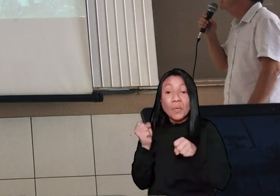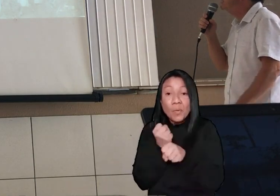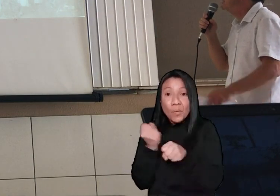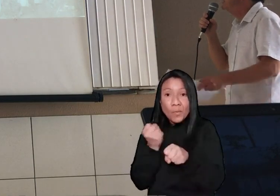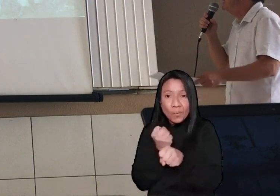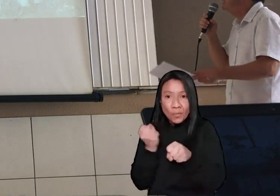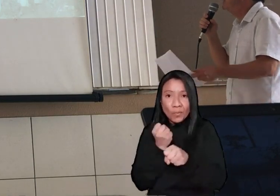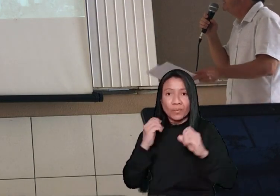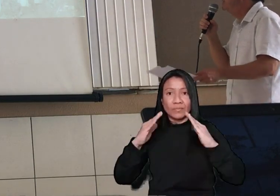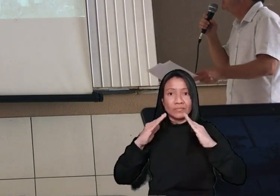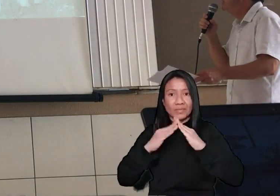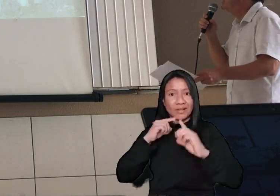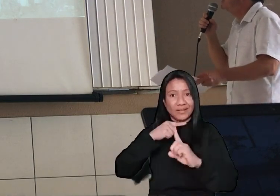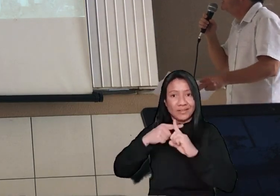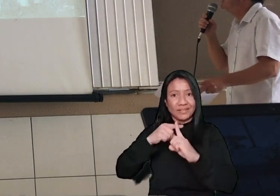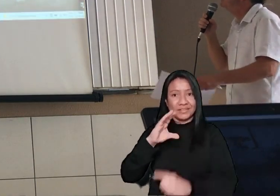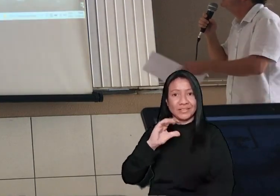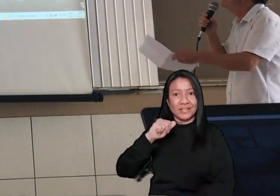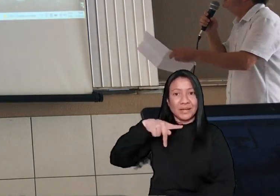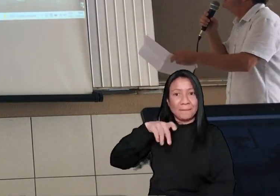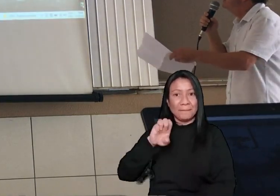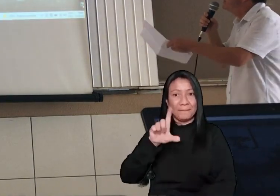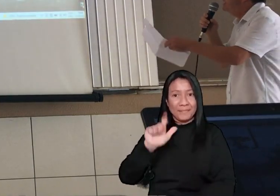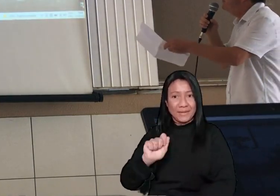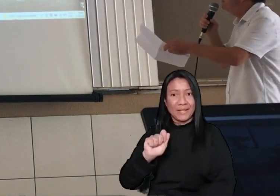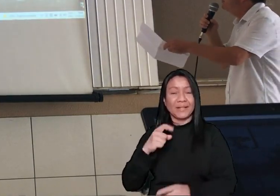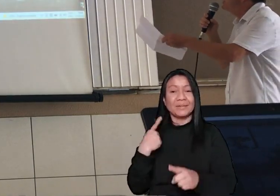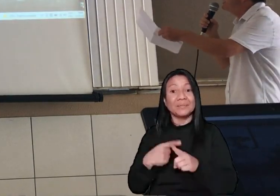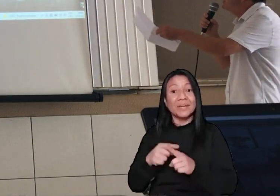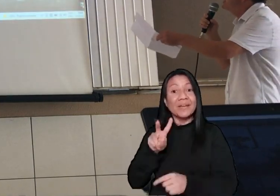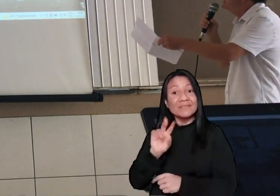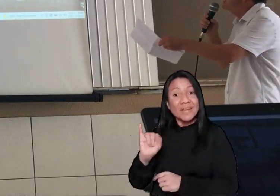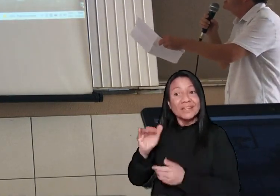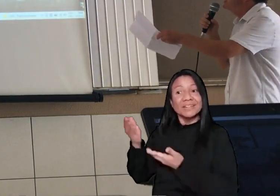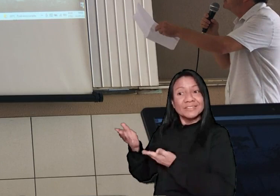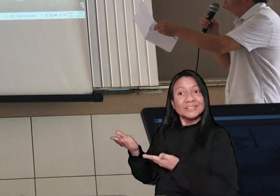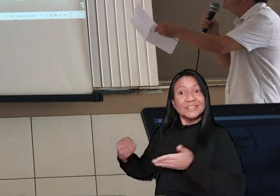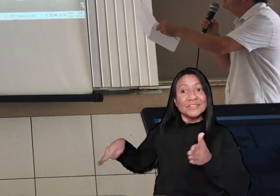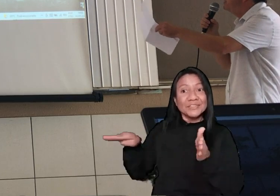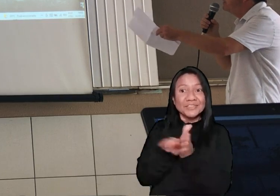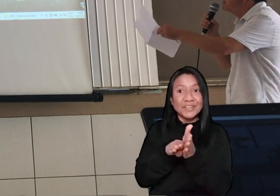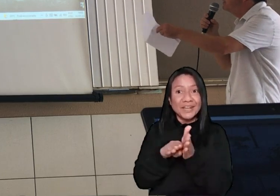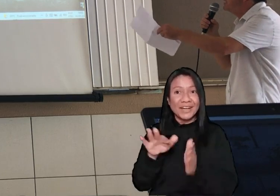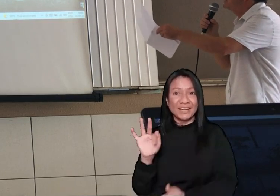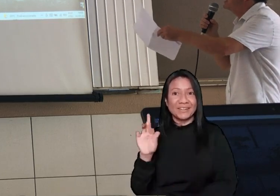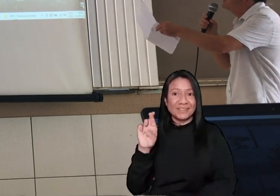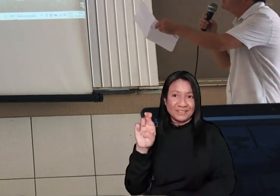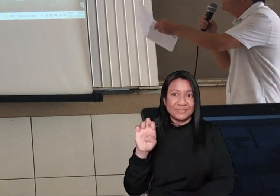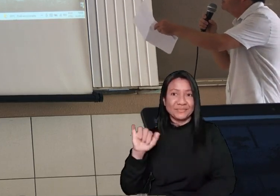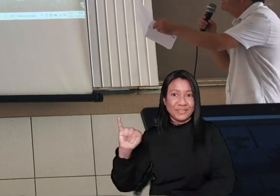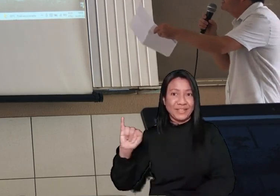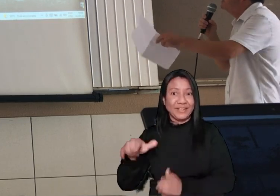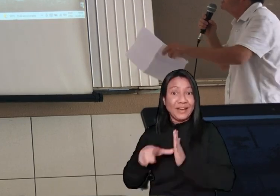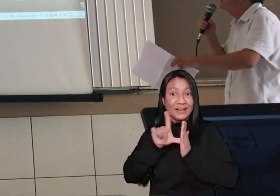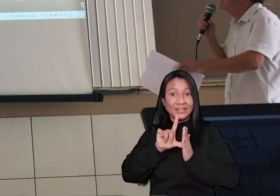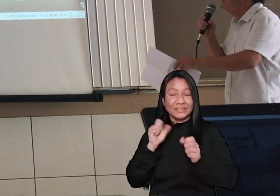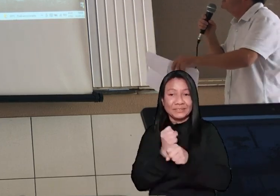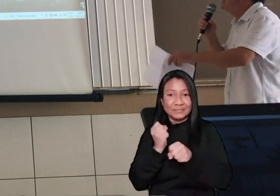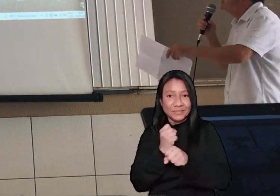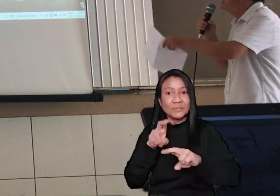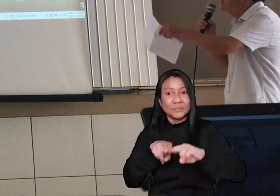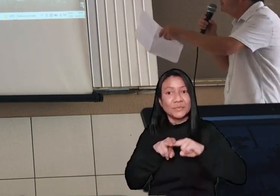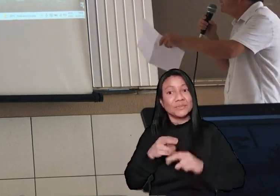o bispo para o pessoal recebê-lo. Né? E o Frei ficou morando ali nesse lugarzinho alguns meses, alguns tempo ali